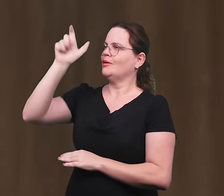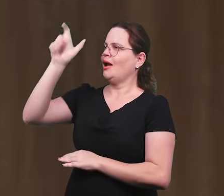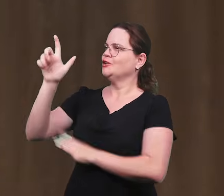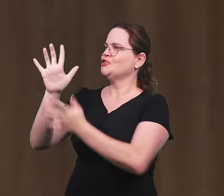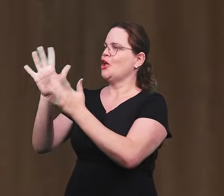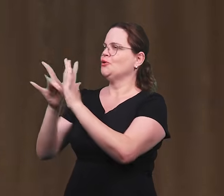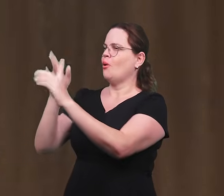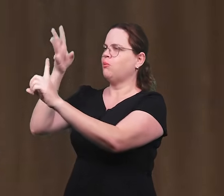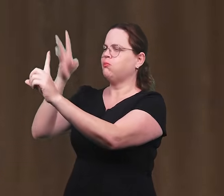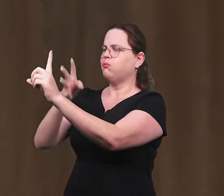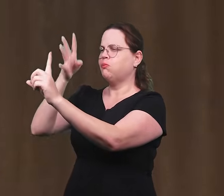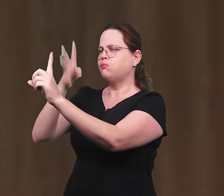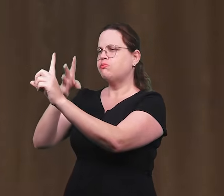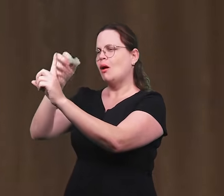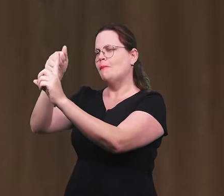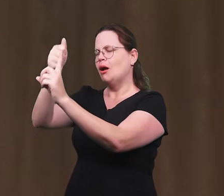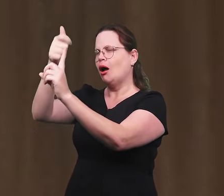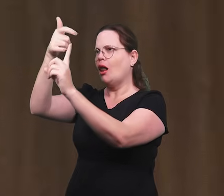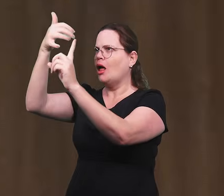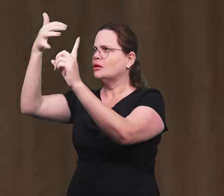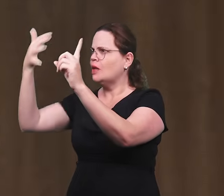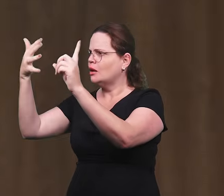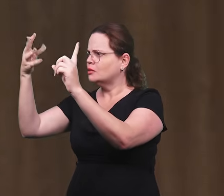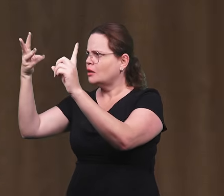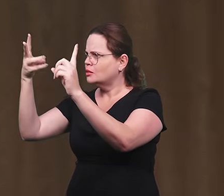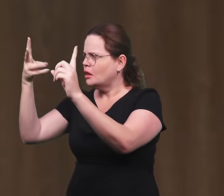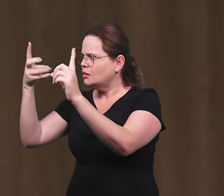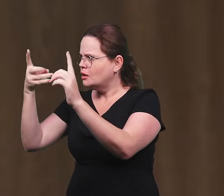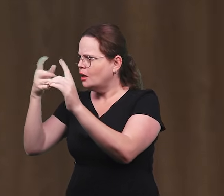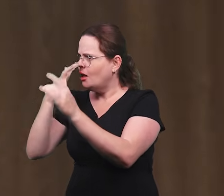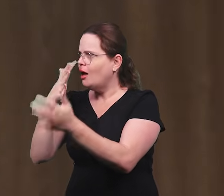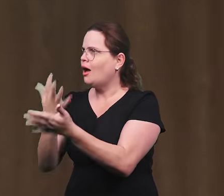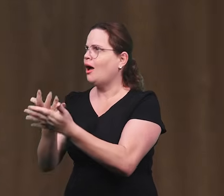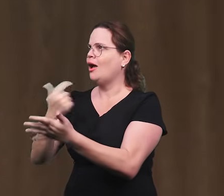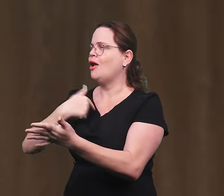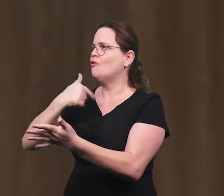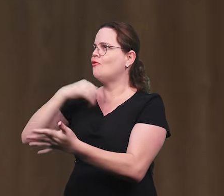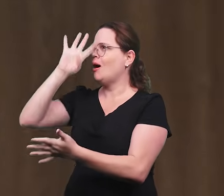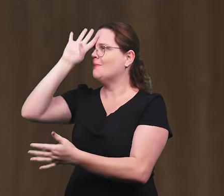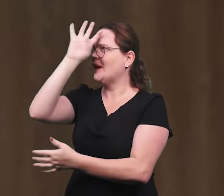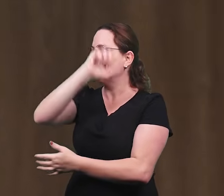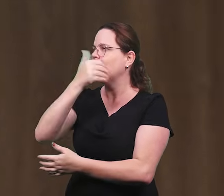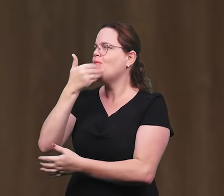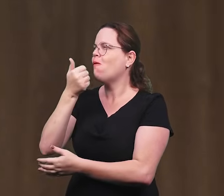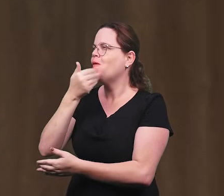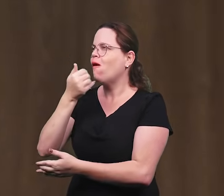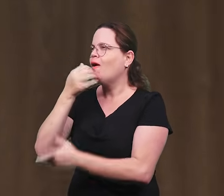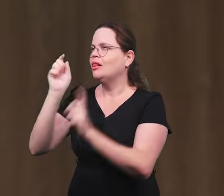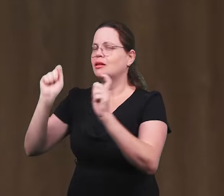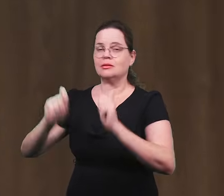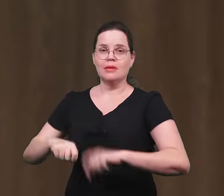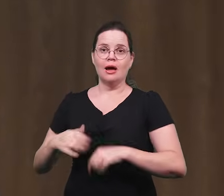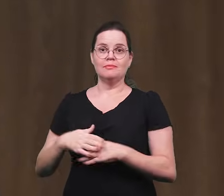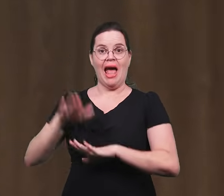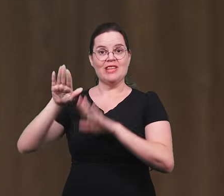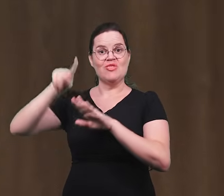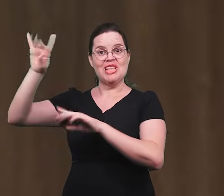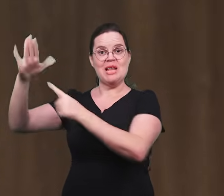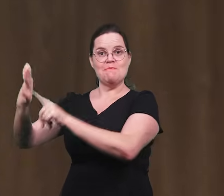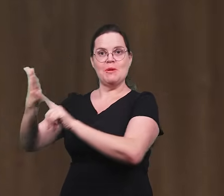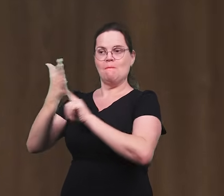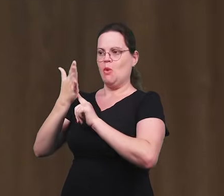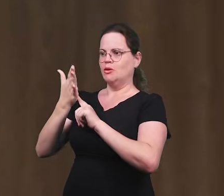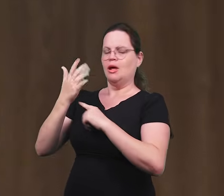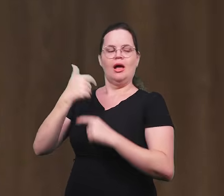De acordo com cada necessidade nossa, o Senhor se revela de uma forma a nós. Muitas vezes é como